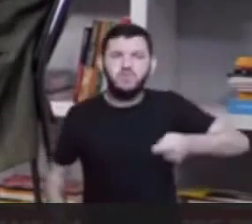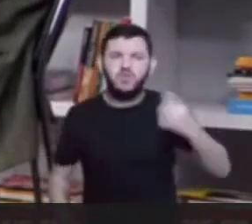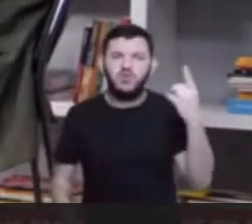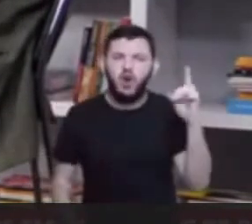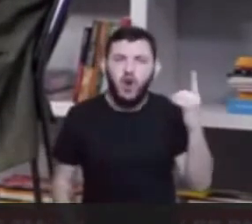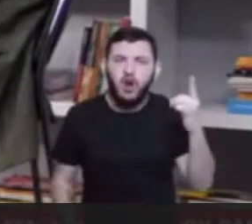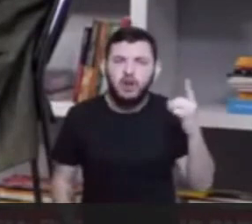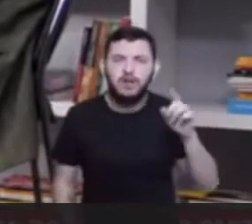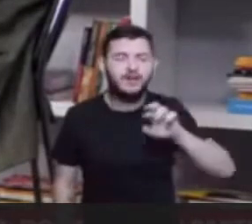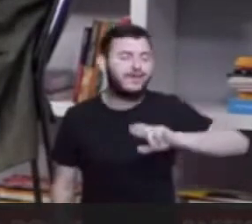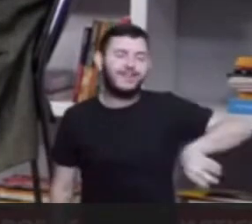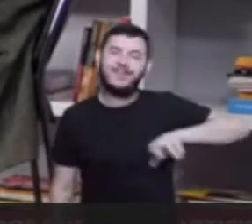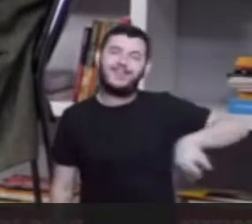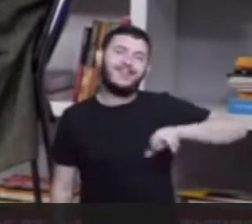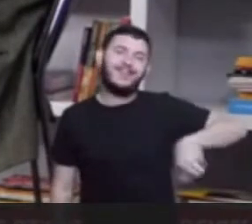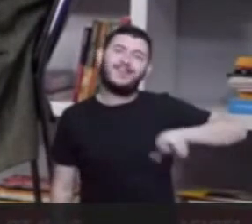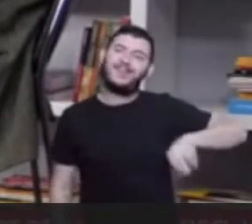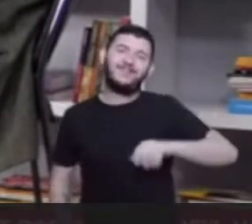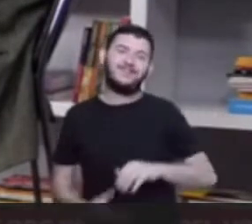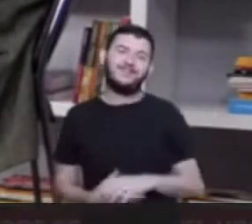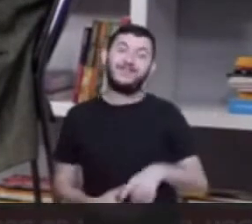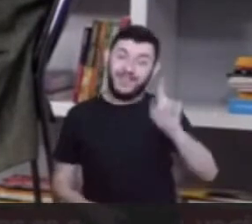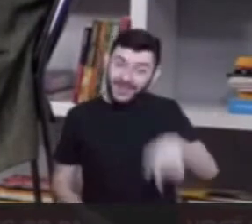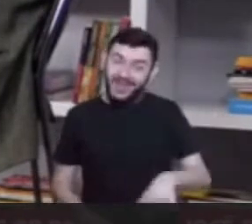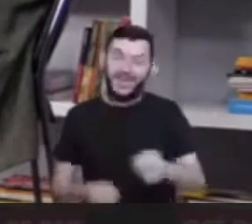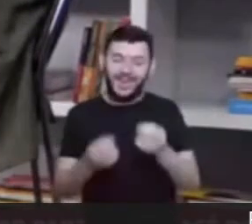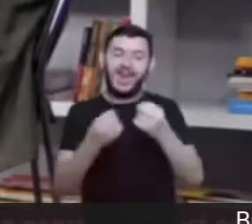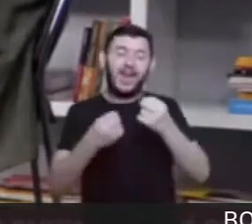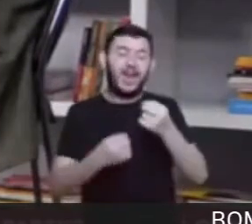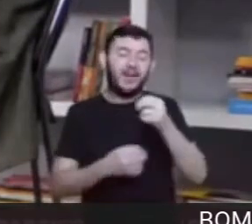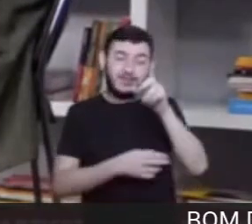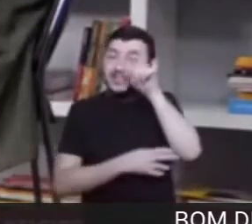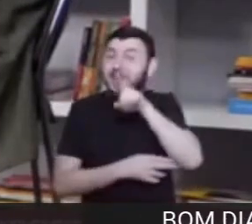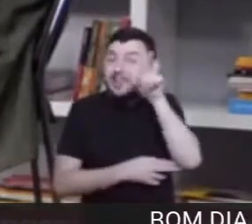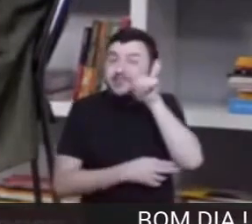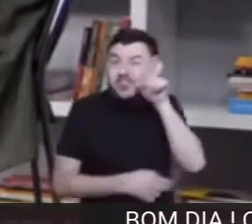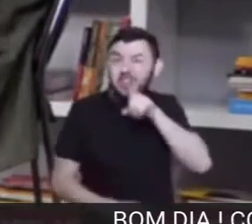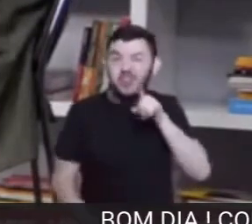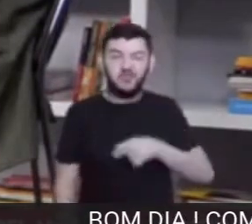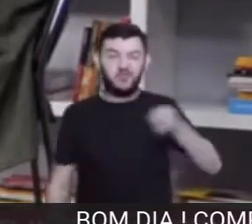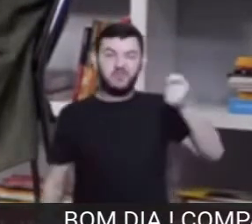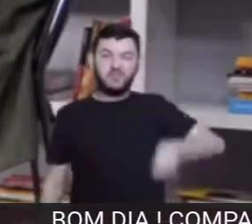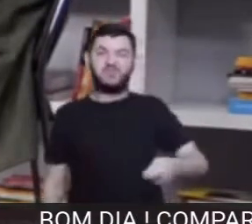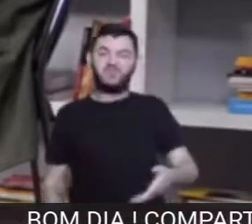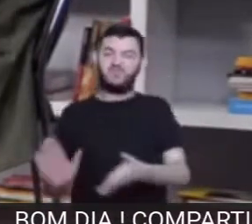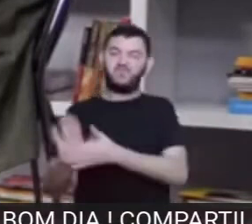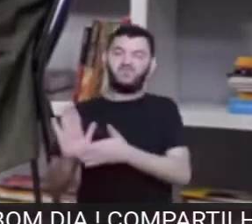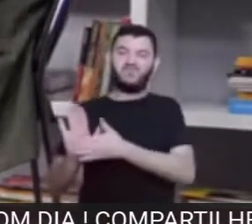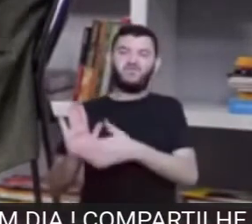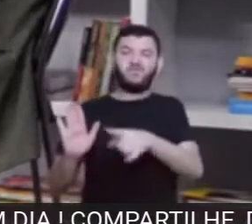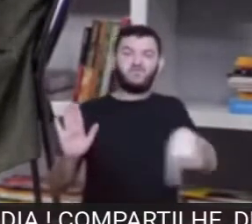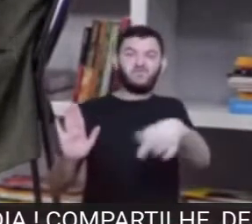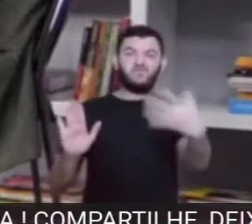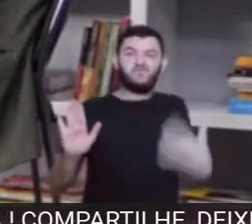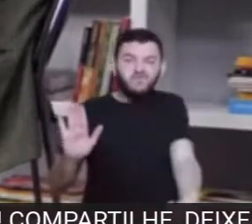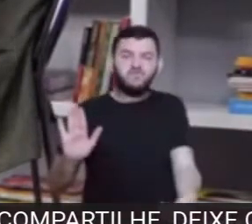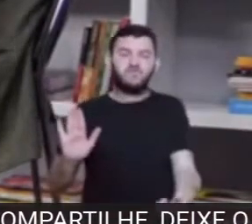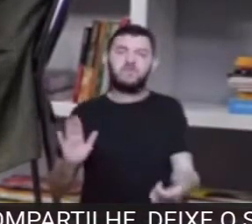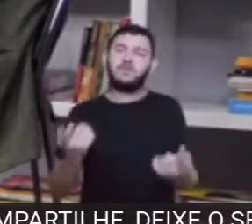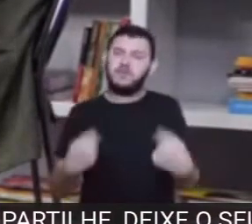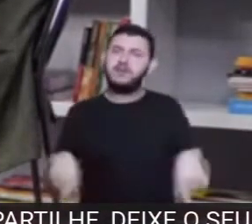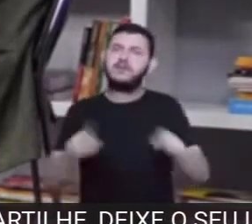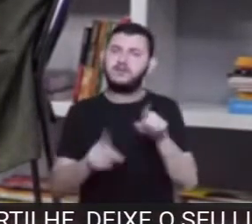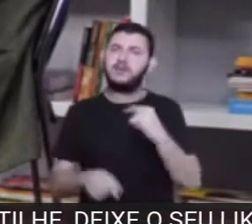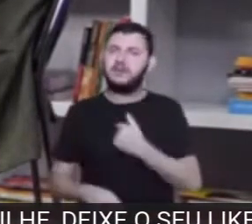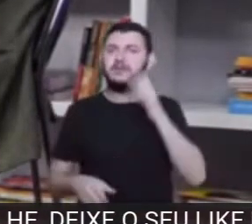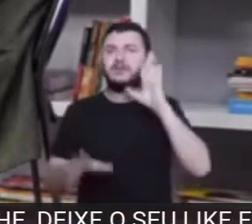dólar e tiraram o ouro. Então, eu acho que é preciso levar muito a sério a necessidade de criar uma